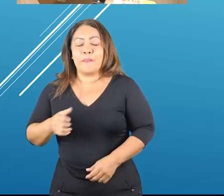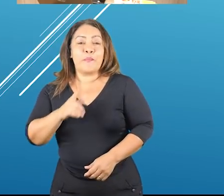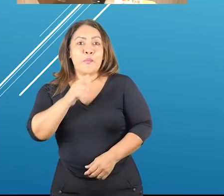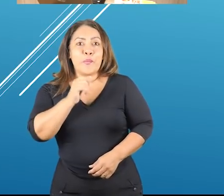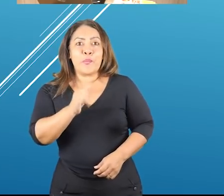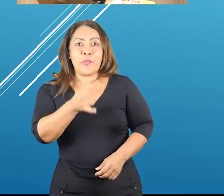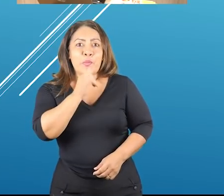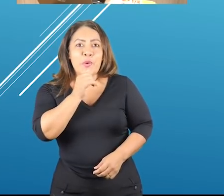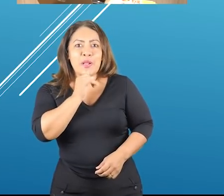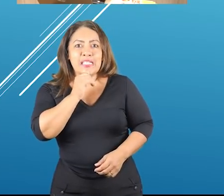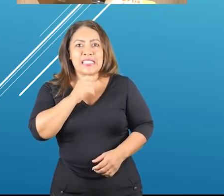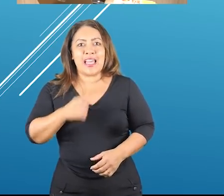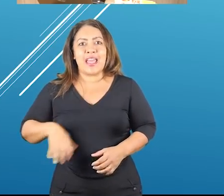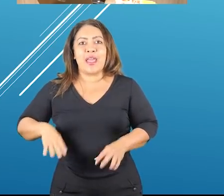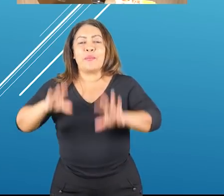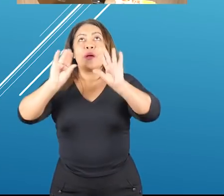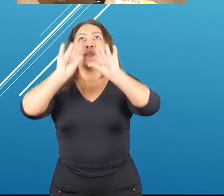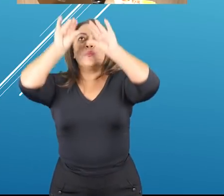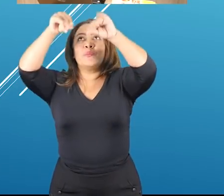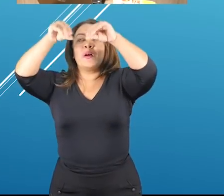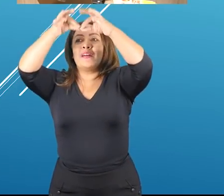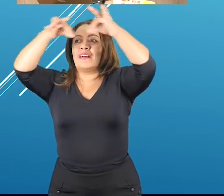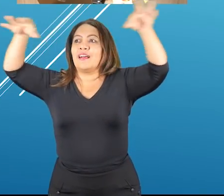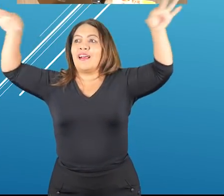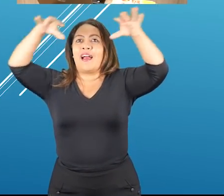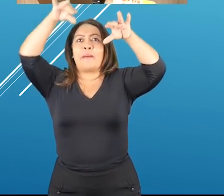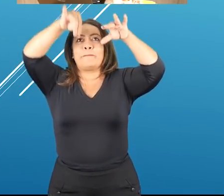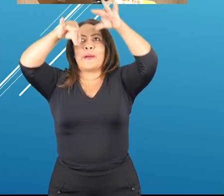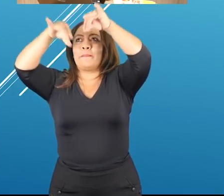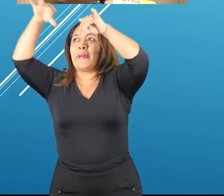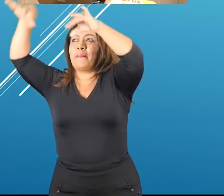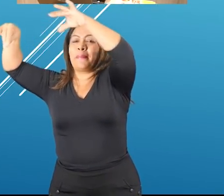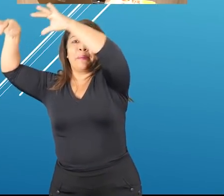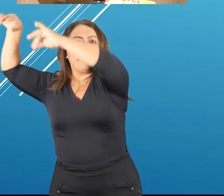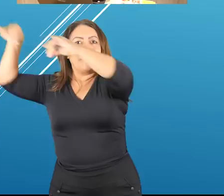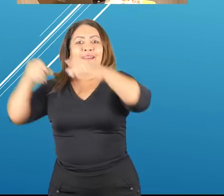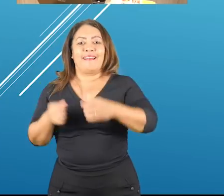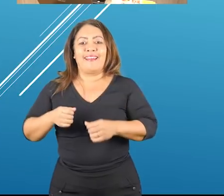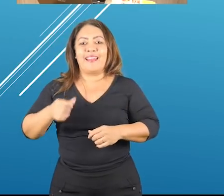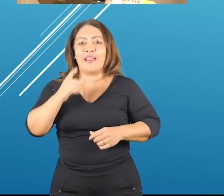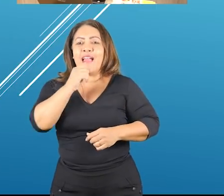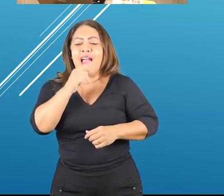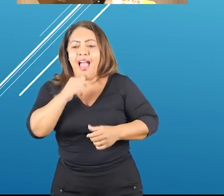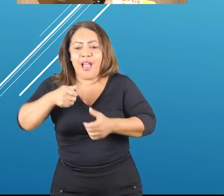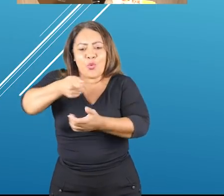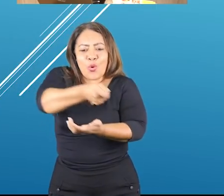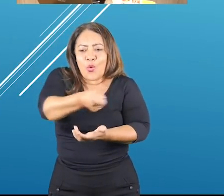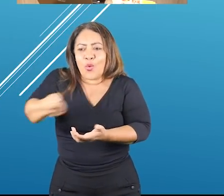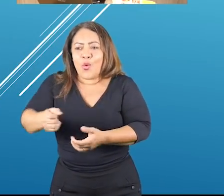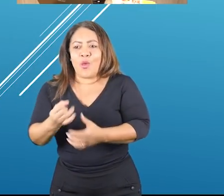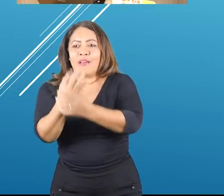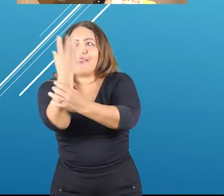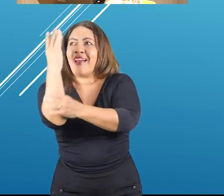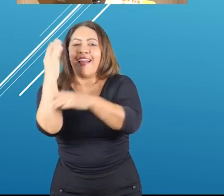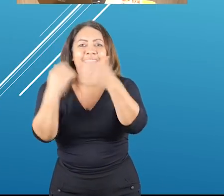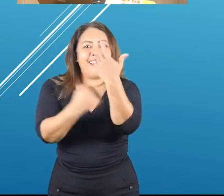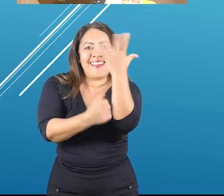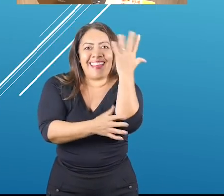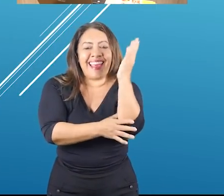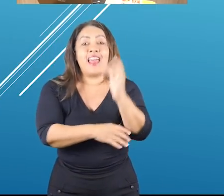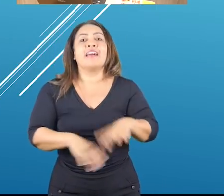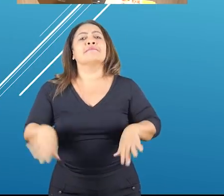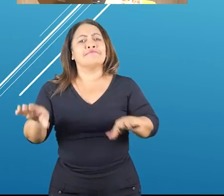dia a dia, como molhar plantas, como a mãe quando está estendendo roupa, isso tudo pode ajudar as crianças